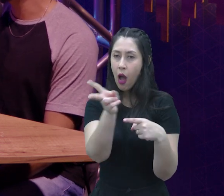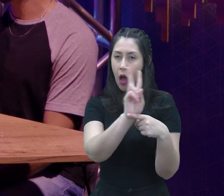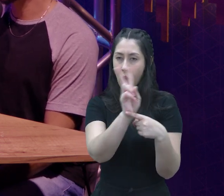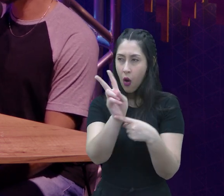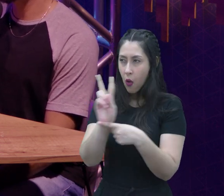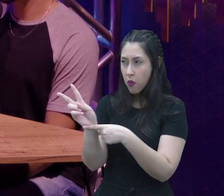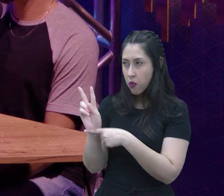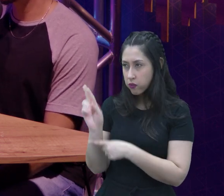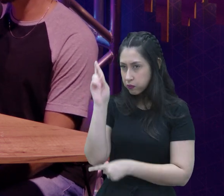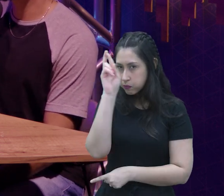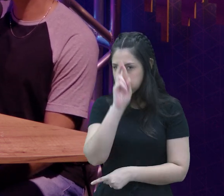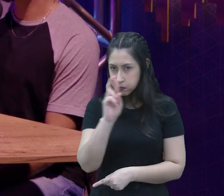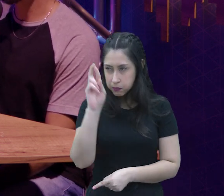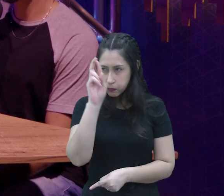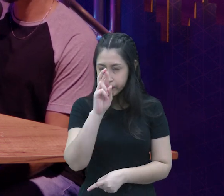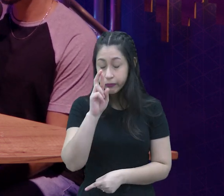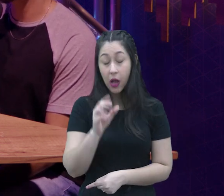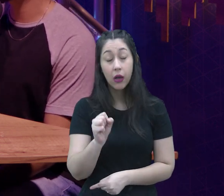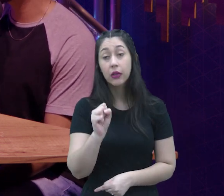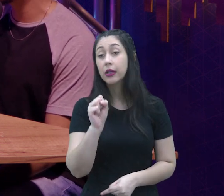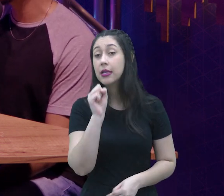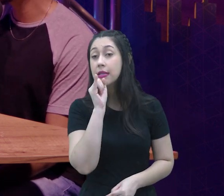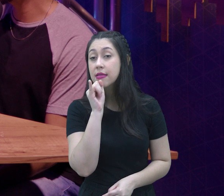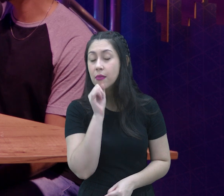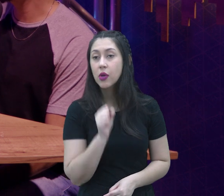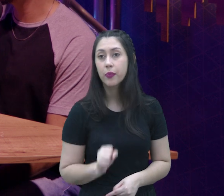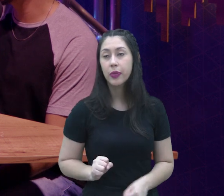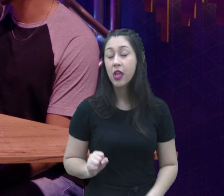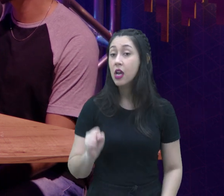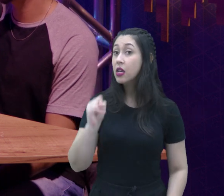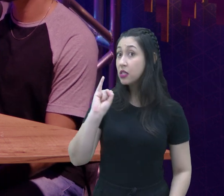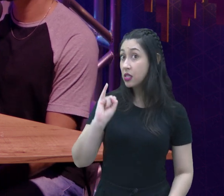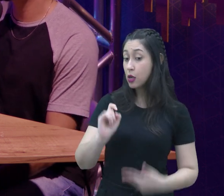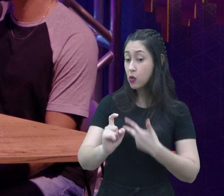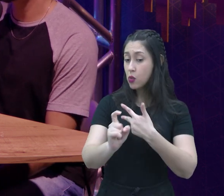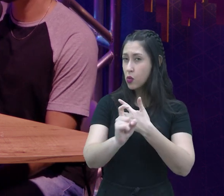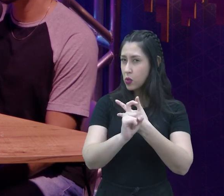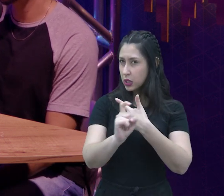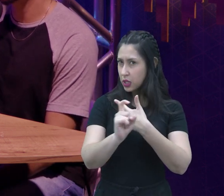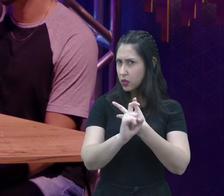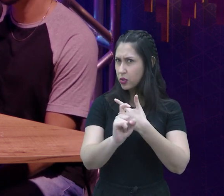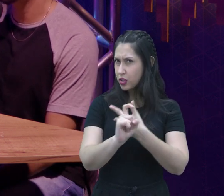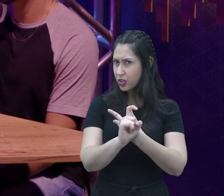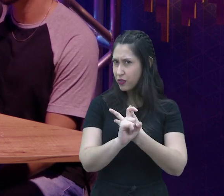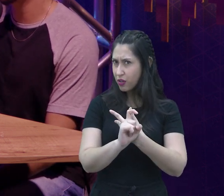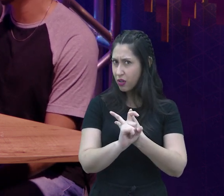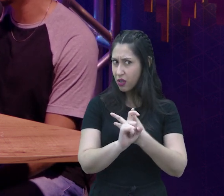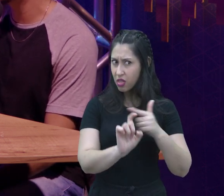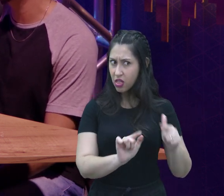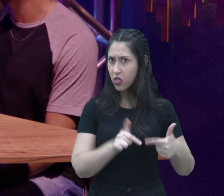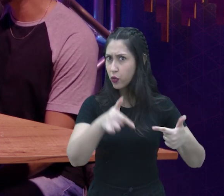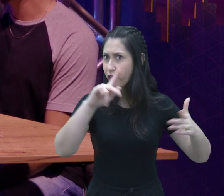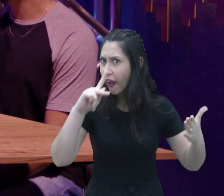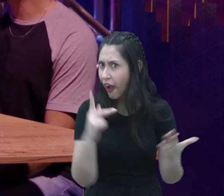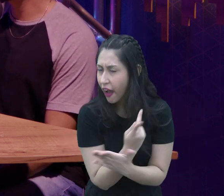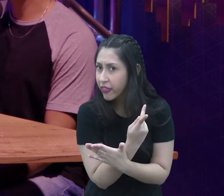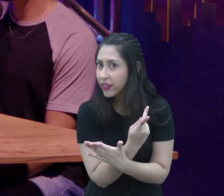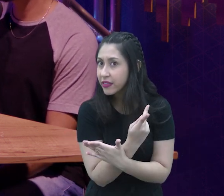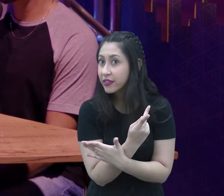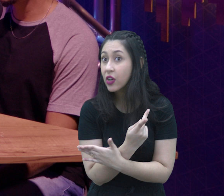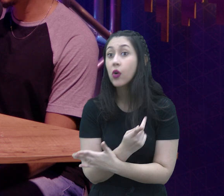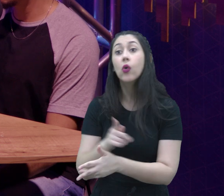fiscalizar. Então, assim, se por um acaso o poder executivo, o poder público está fazendo alguma coisa errada,